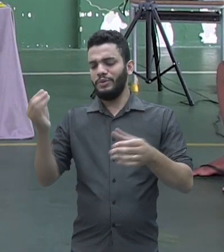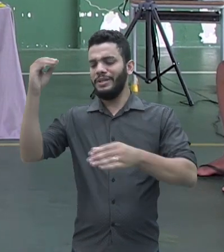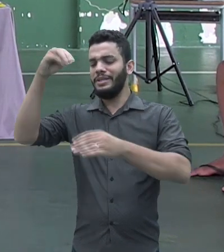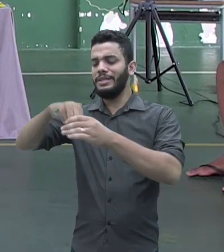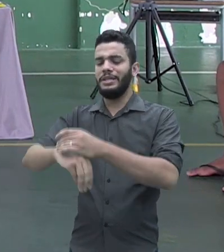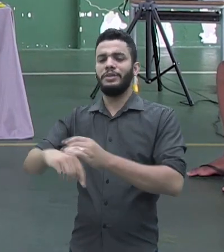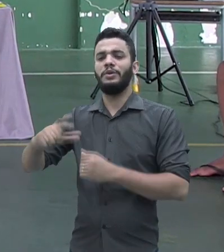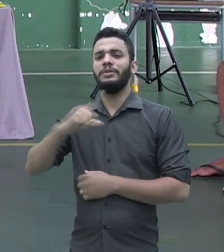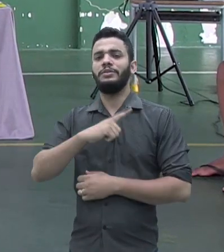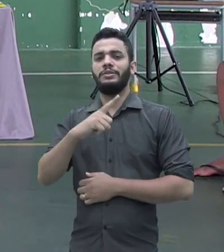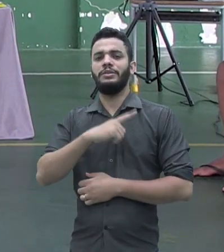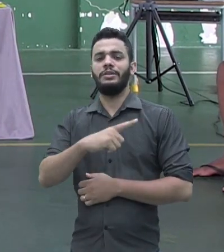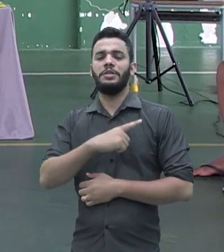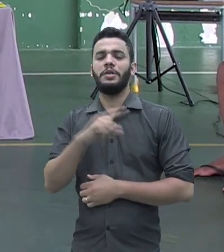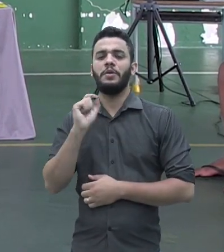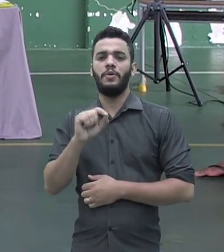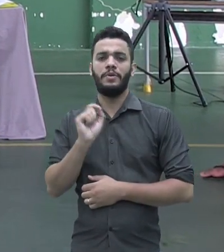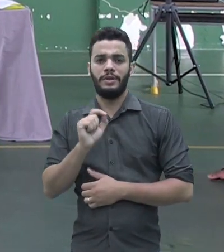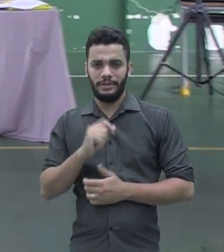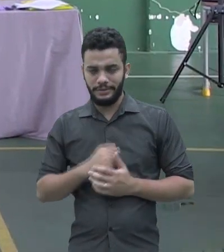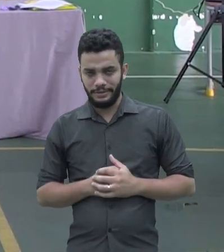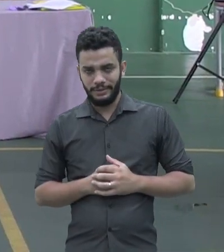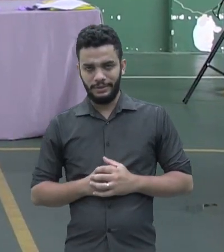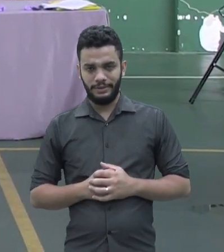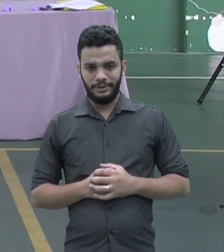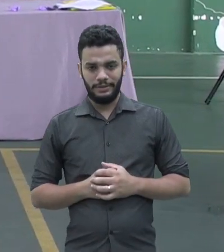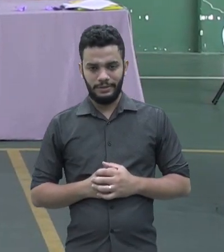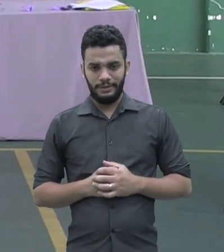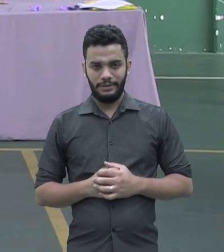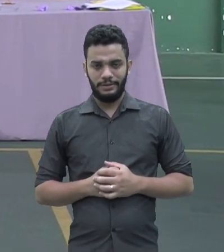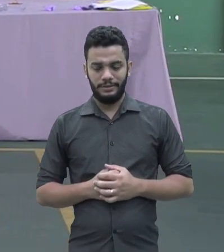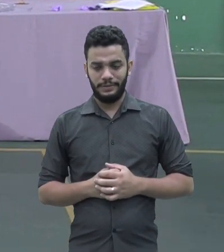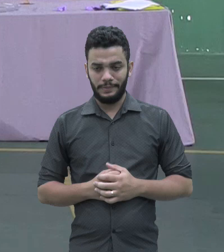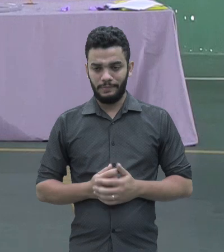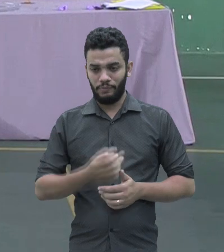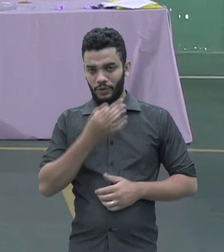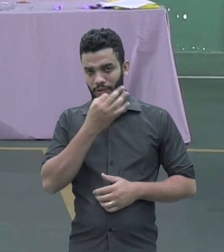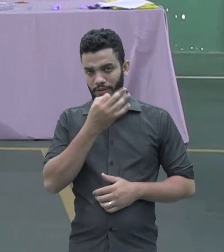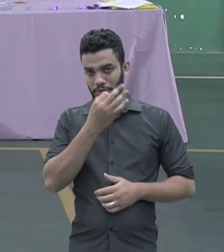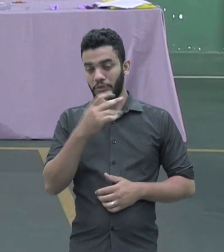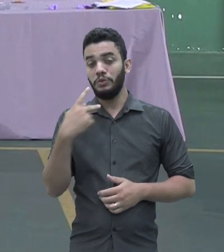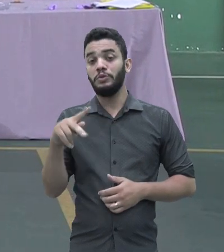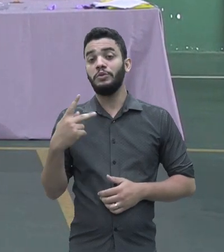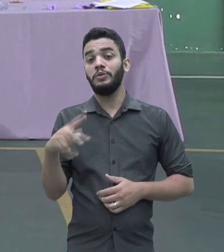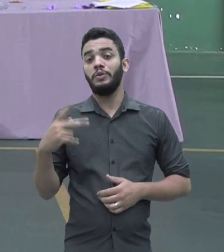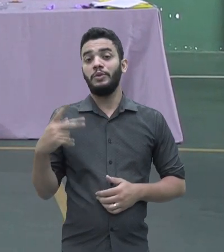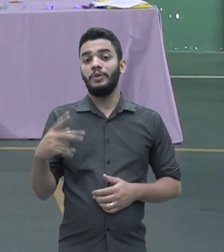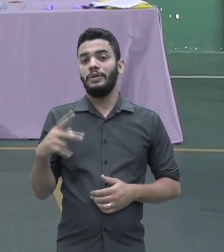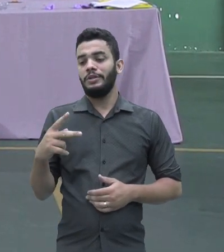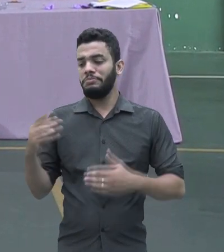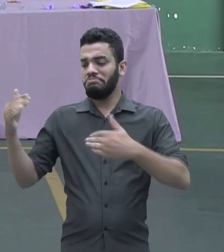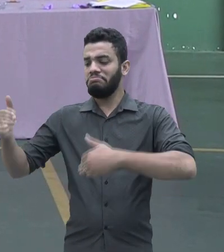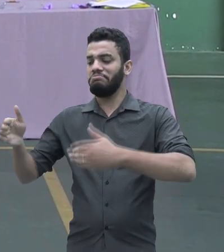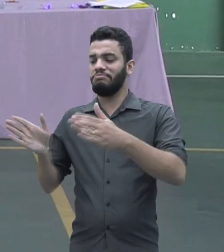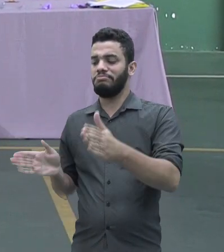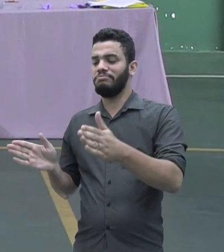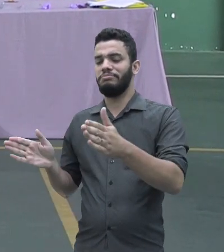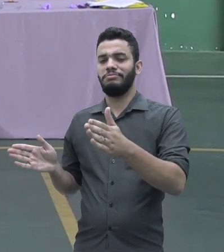Chegou uma caixa enorme. Pessoal, não é tão bom quando o correio